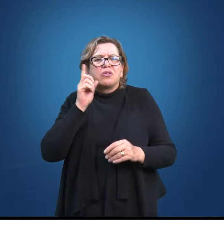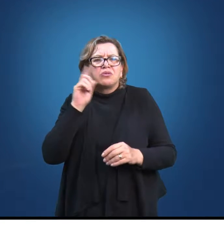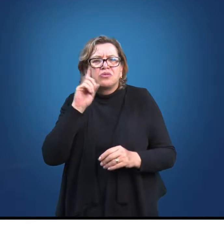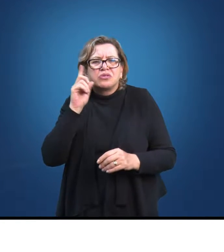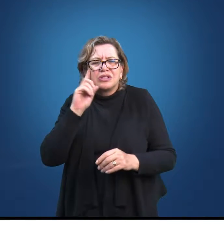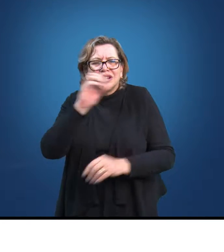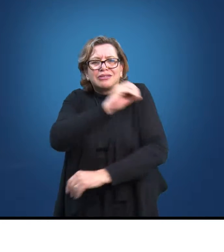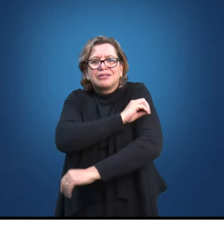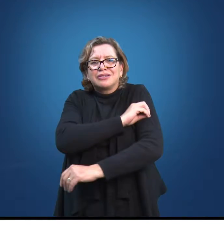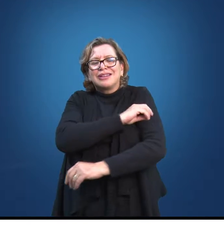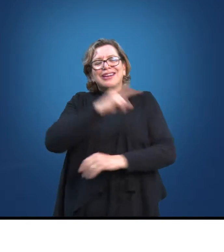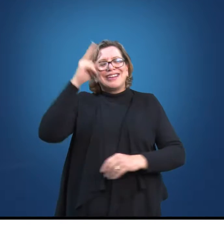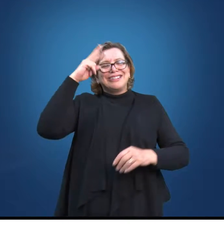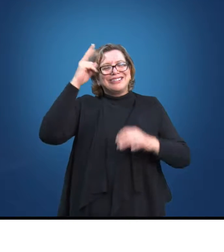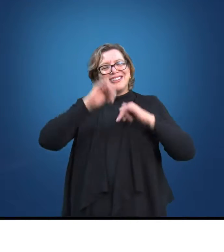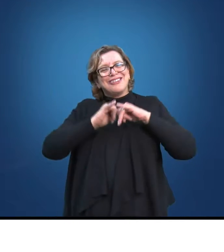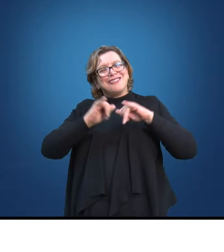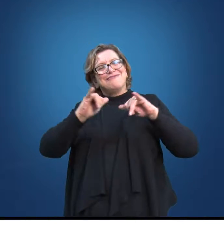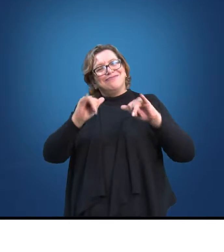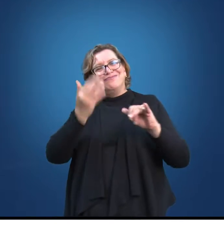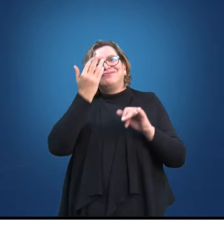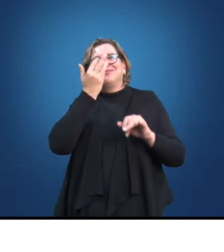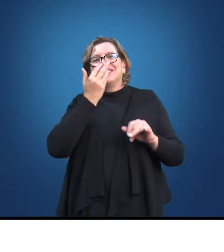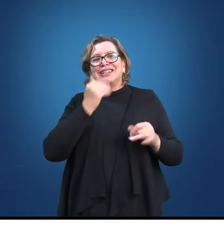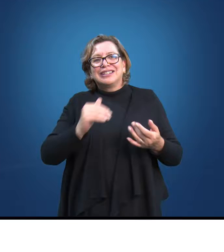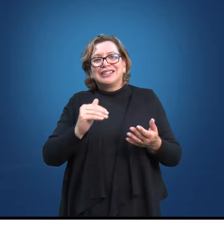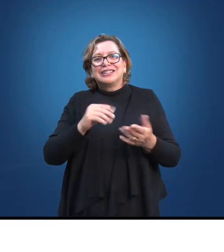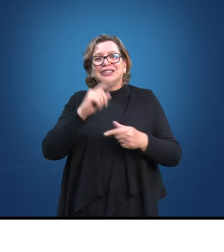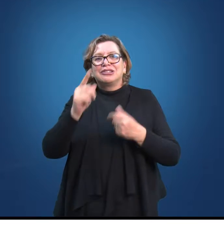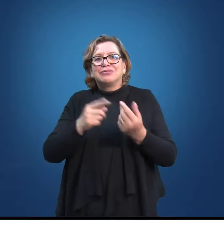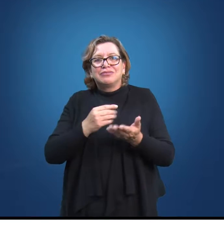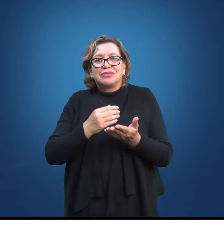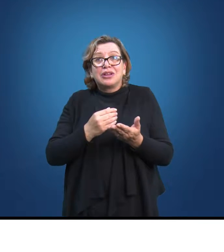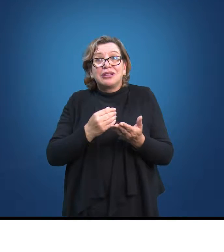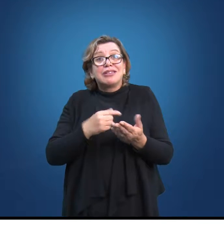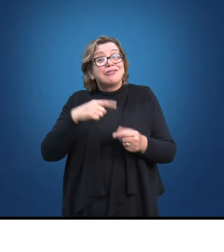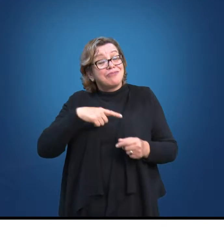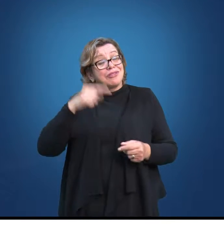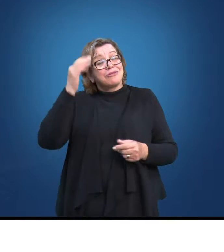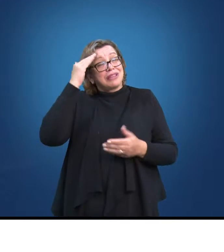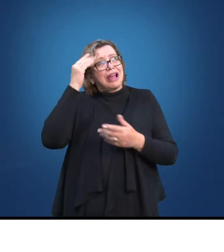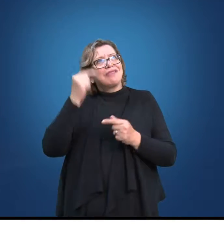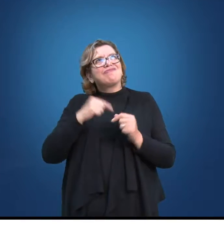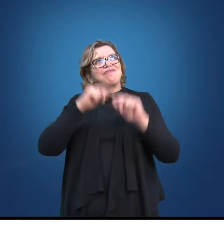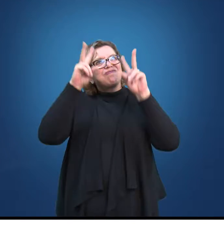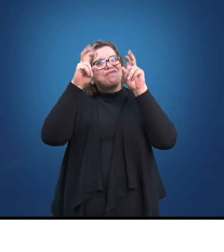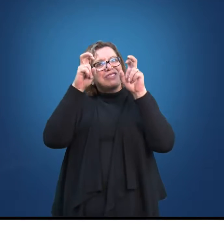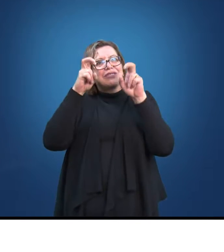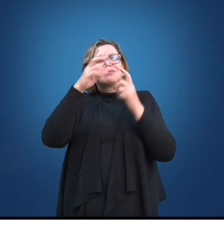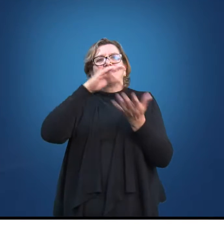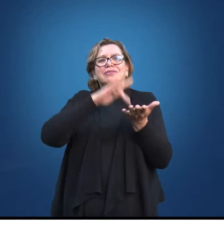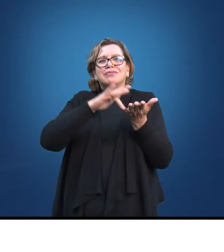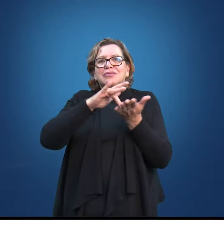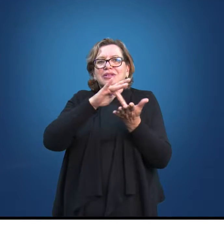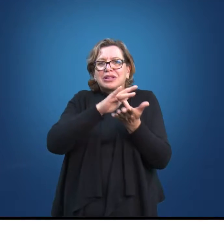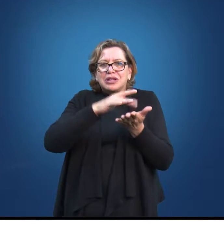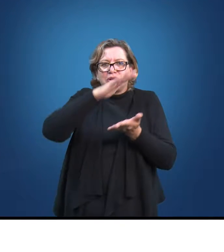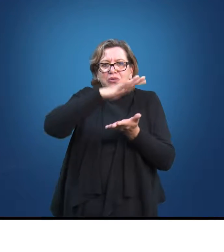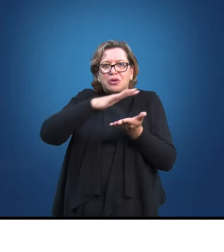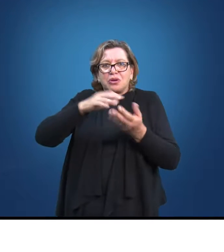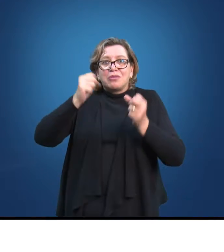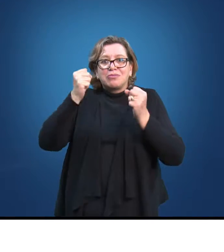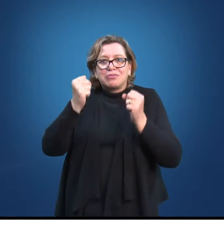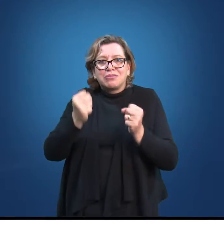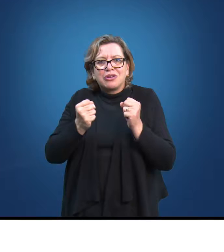uma história para a criança, né? Então, a partir do meio ambiente, eu posso trabalhar posso